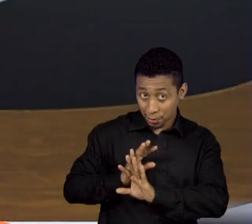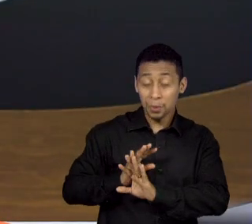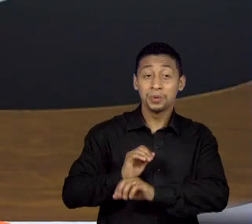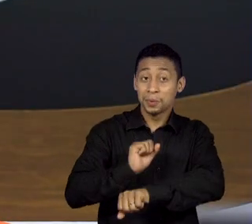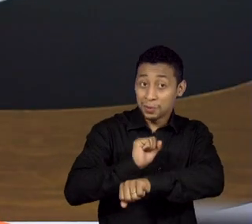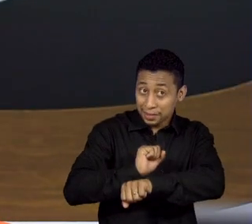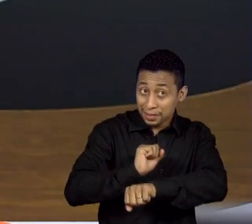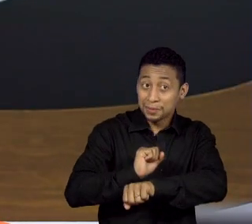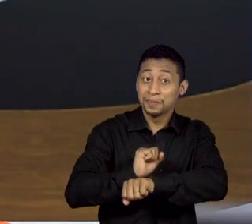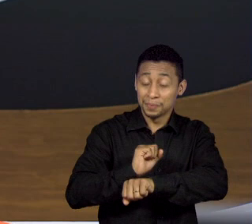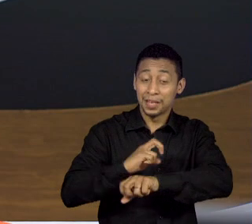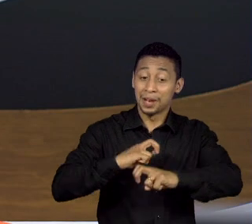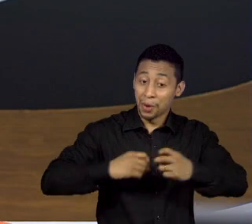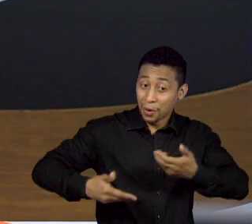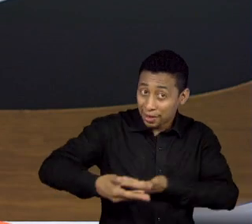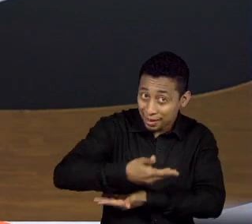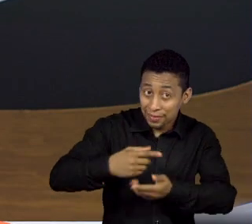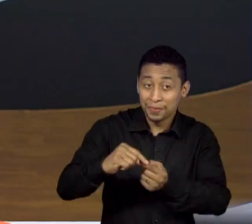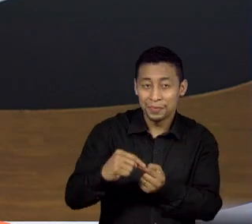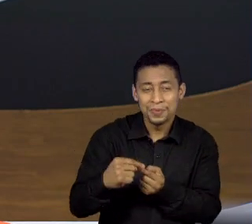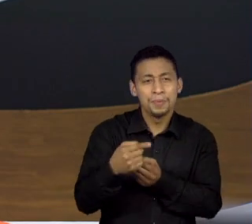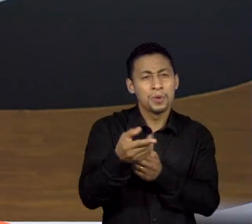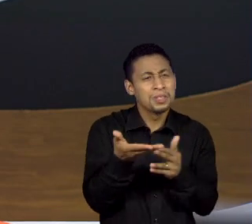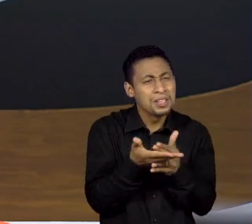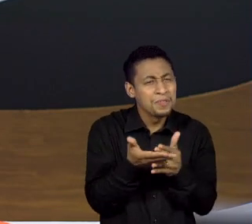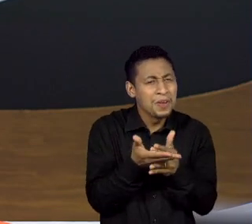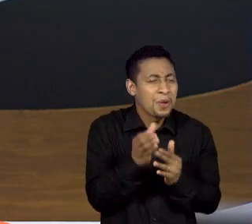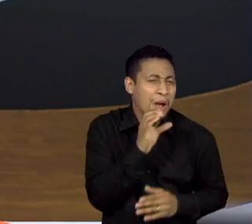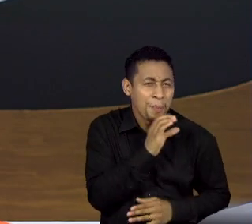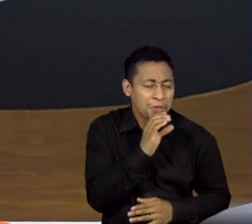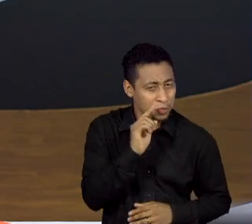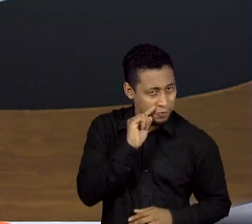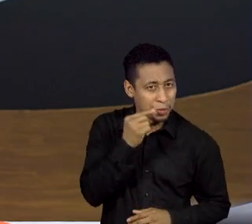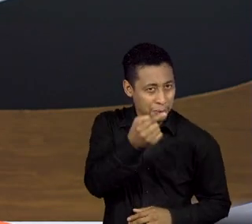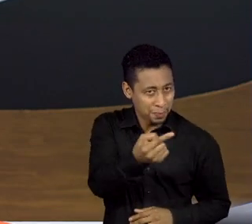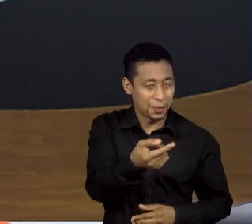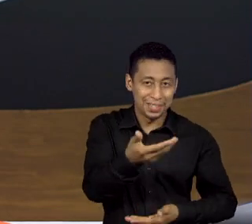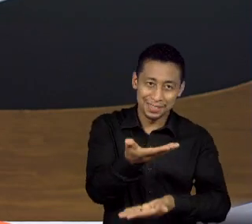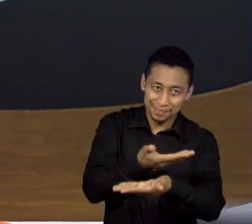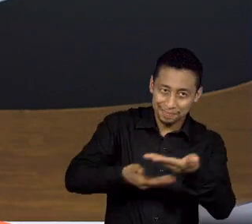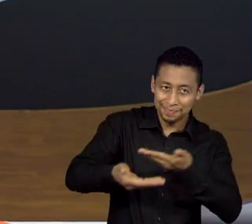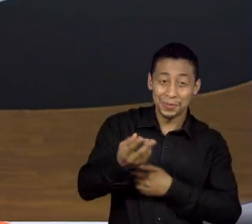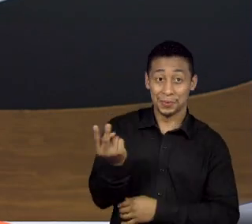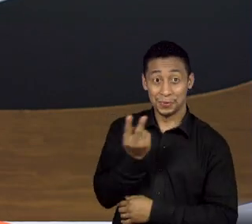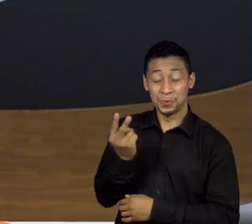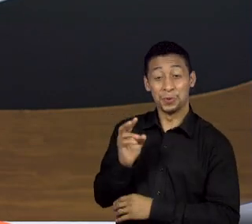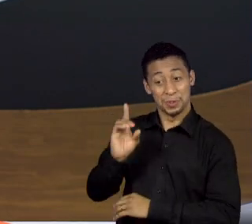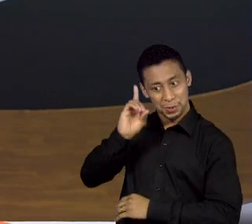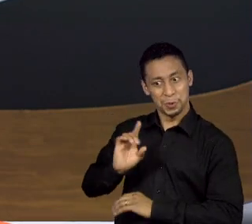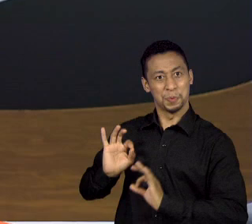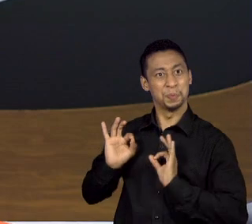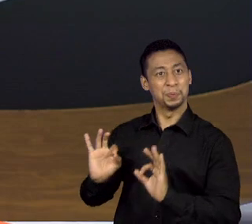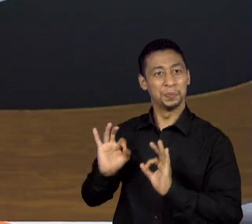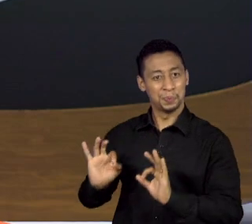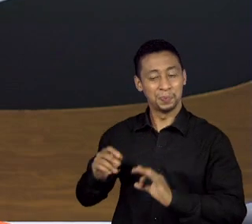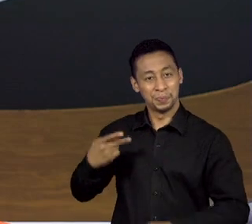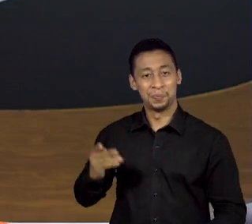Roda Viva tão rico, vai para mais um breve intervalo e volta já já com esses dois gênios do nosso